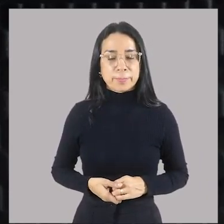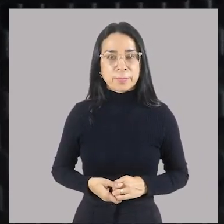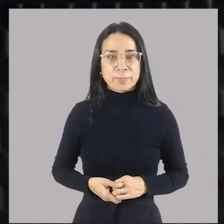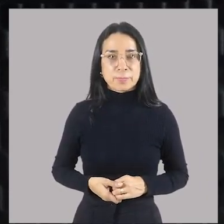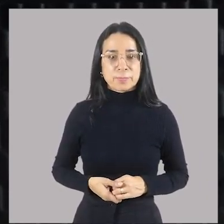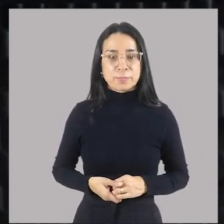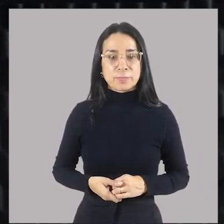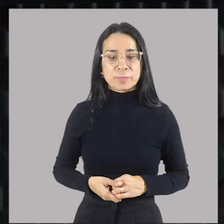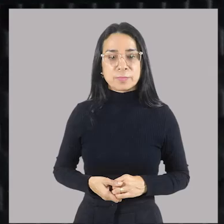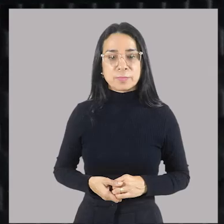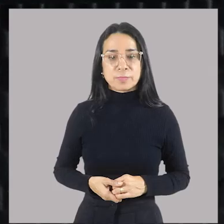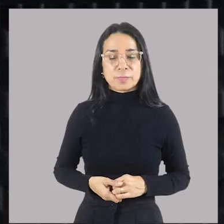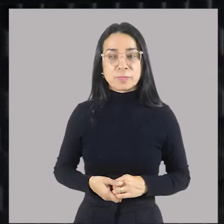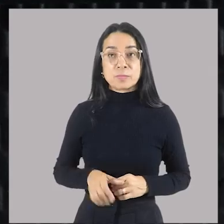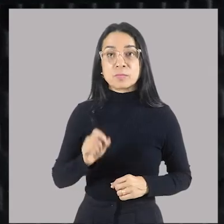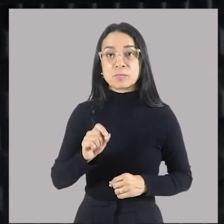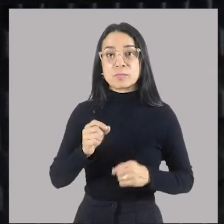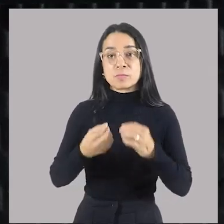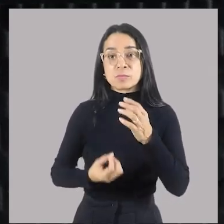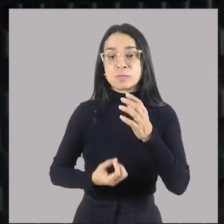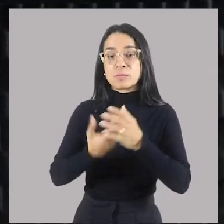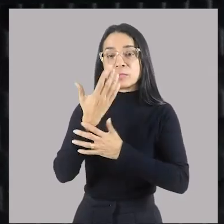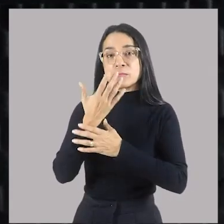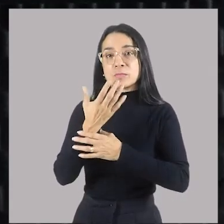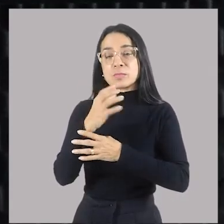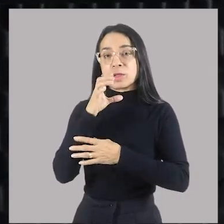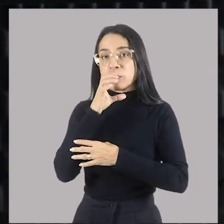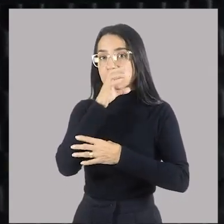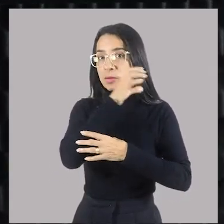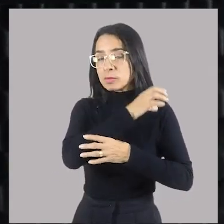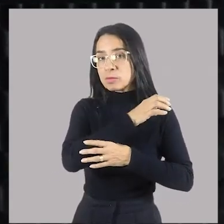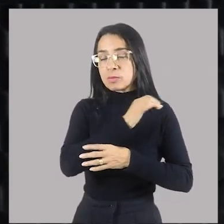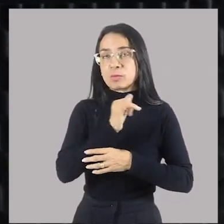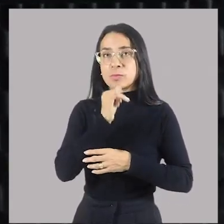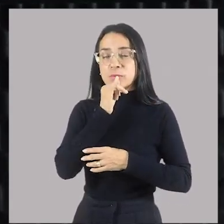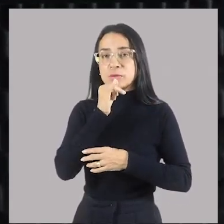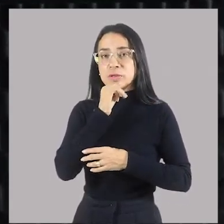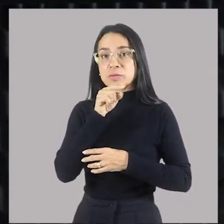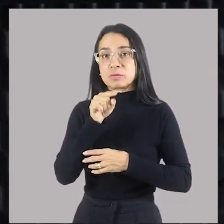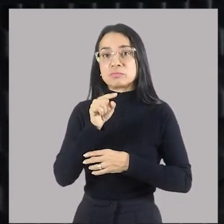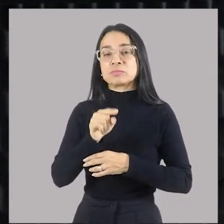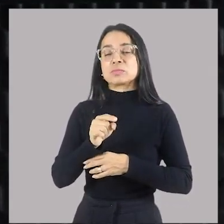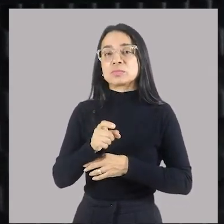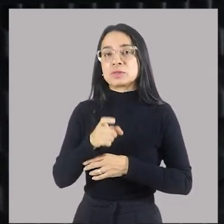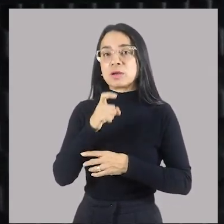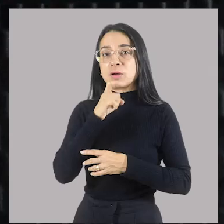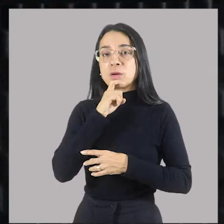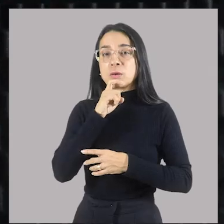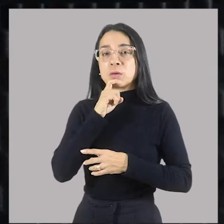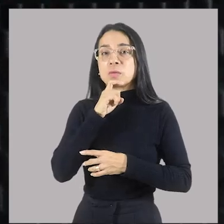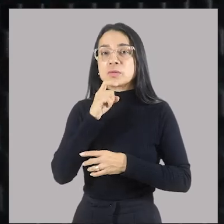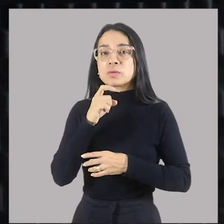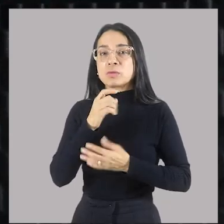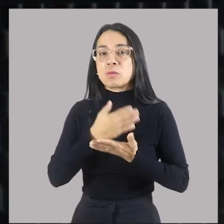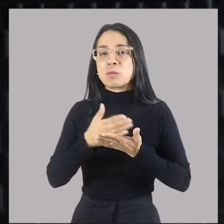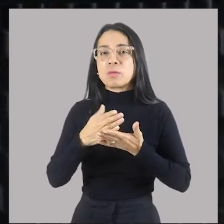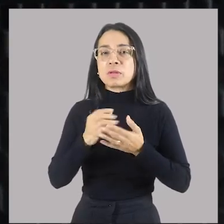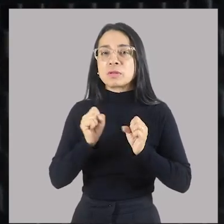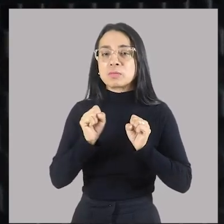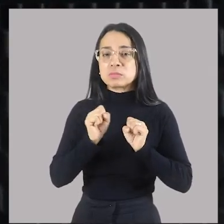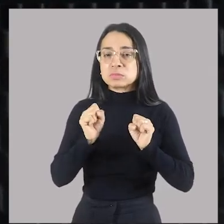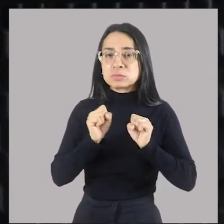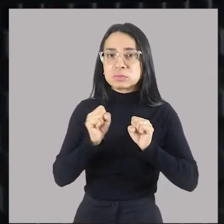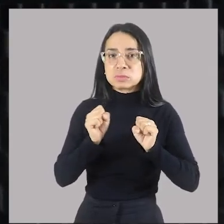calor. Se você observar, quando você está com frio, você começa a tremer, tá? Isso é um mecanismo de defesa da gente.